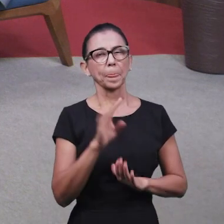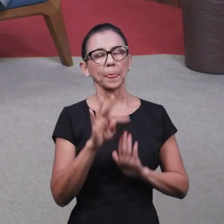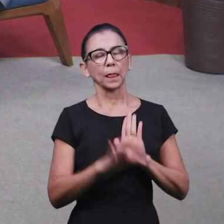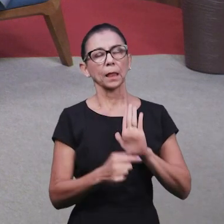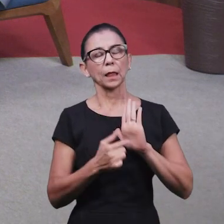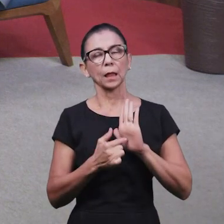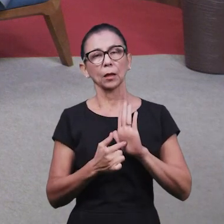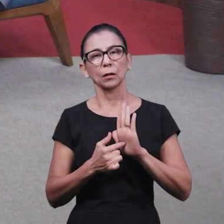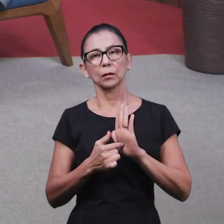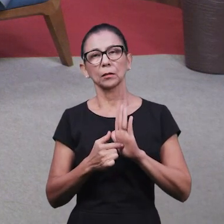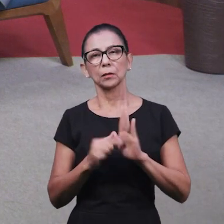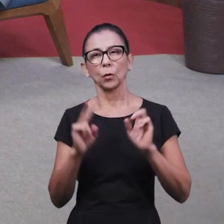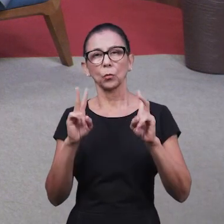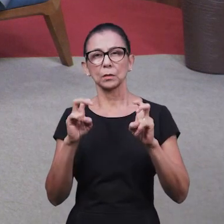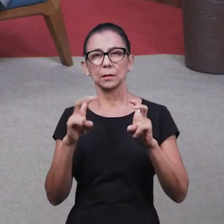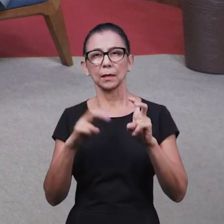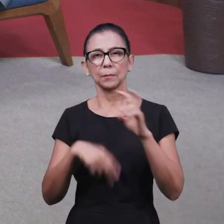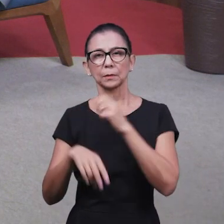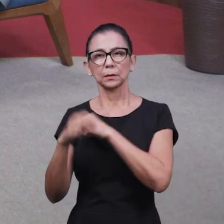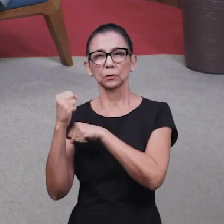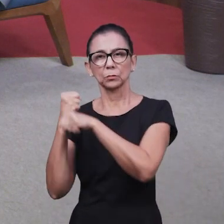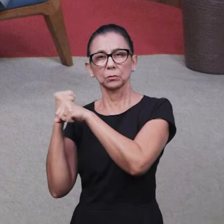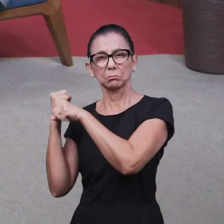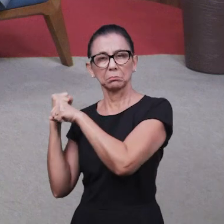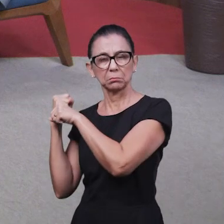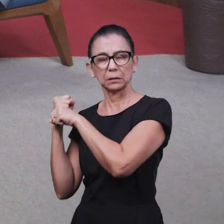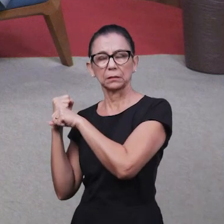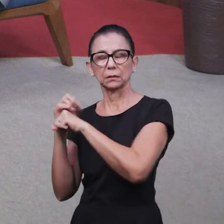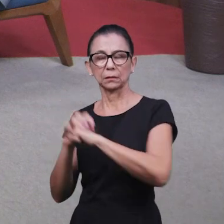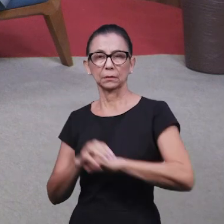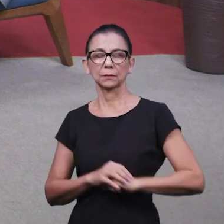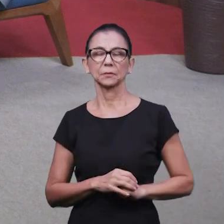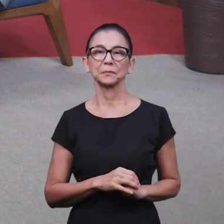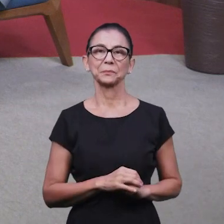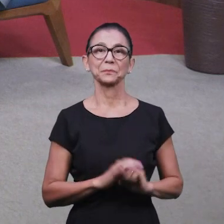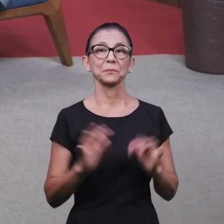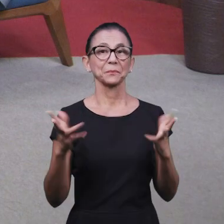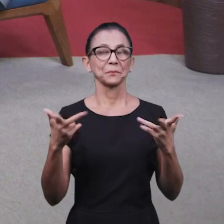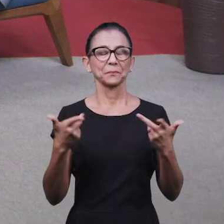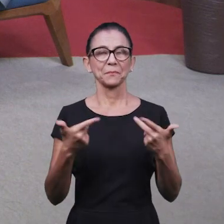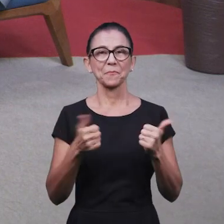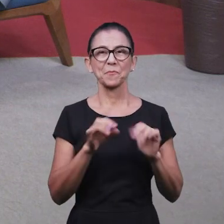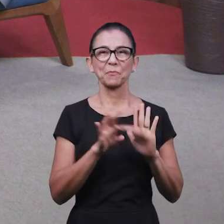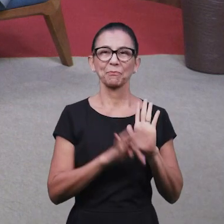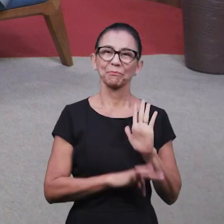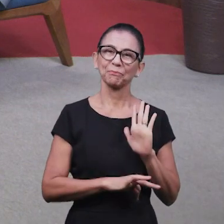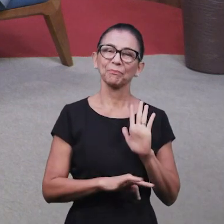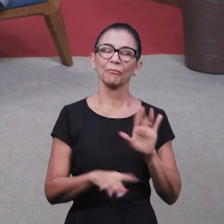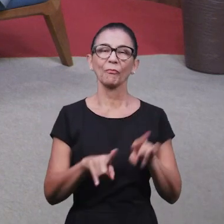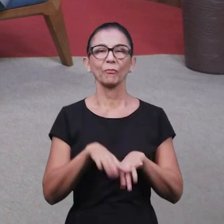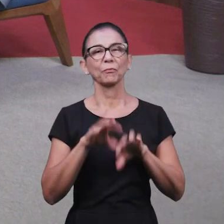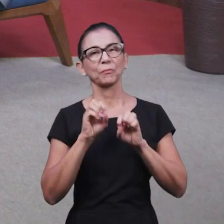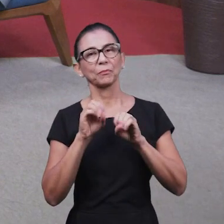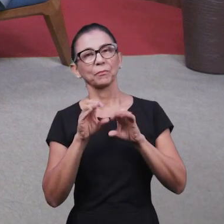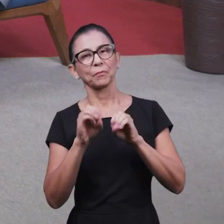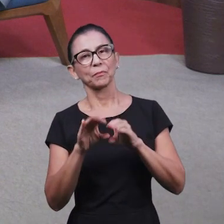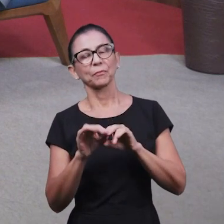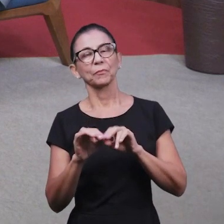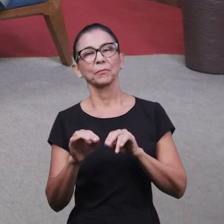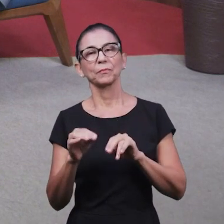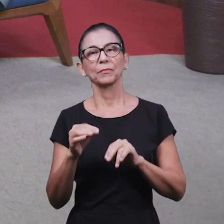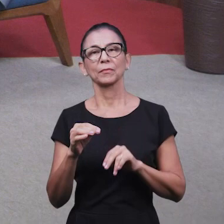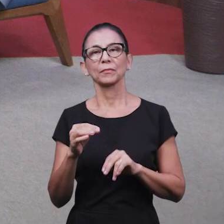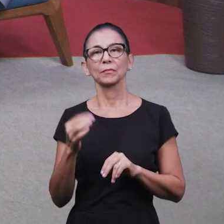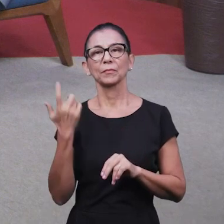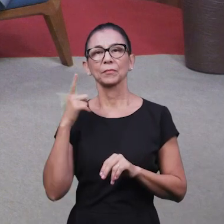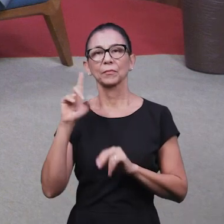anos passados aqui, que também é maravilhoso, né? Um texto que a gente gosta muito, que também nos ensina uma outra forma de vitória.